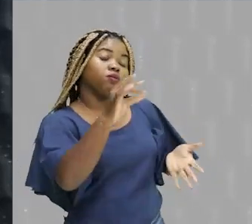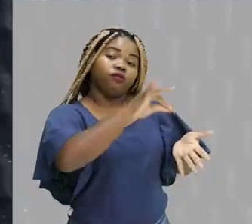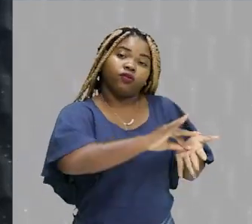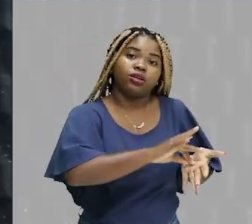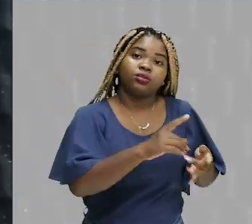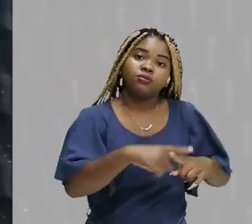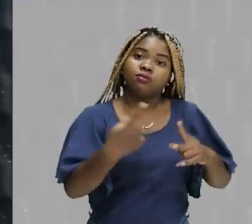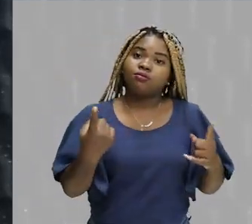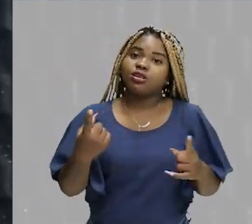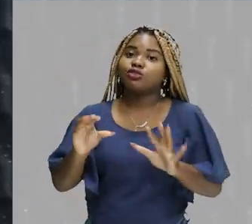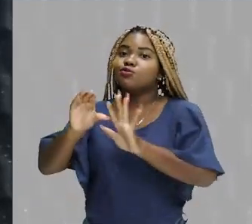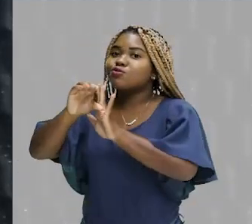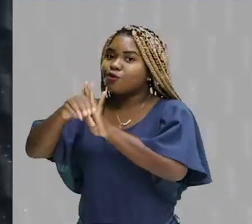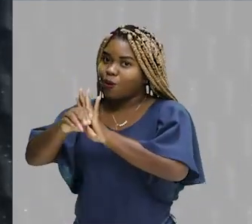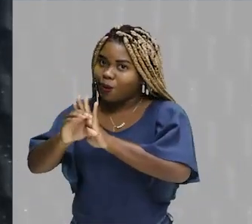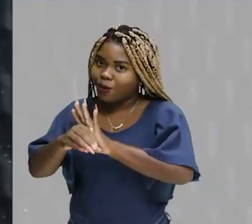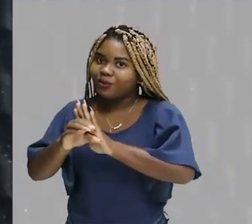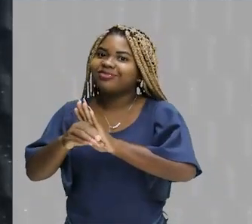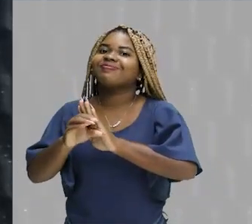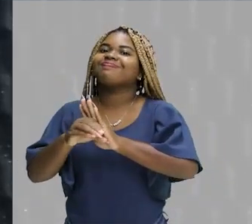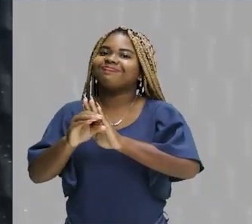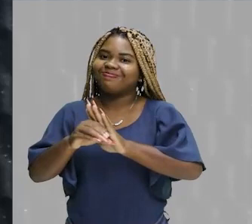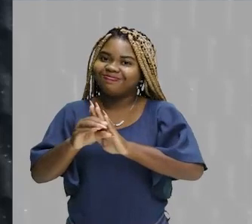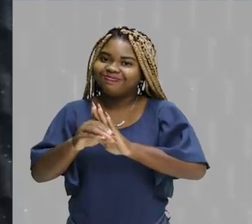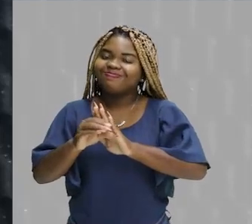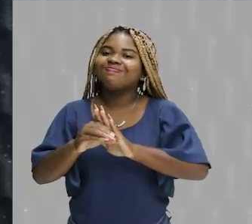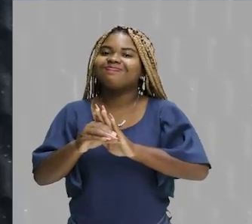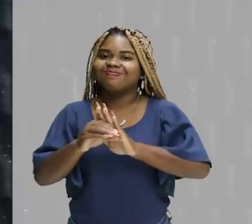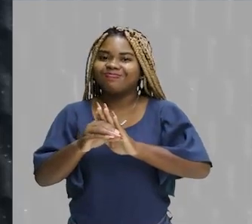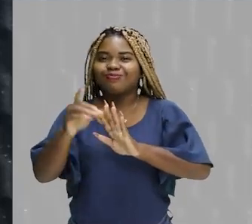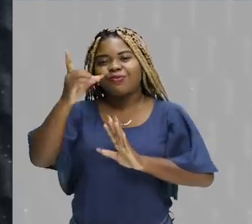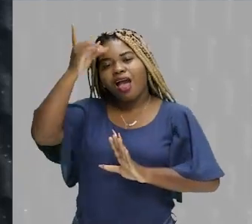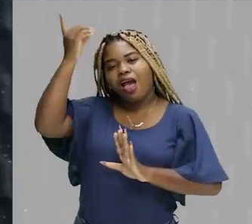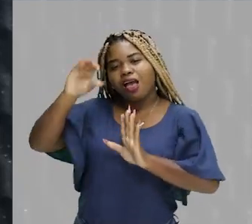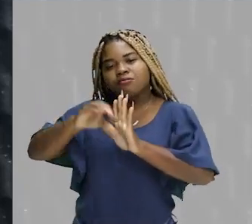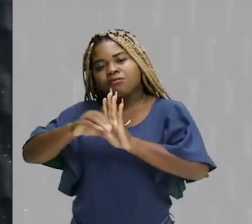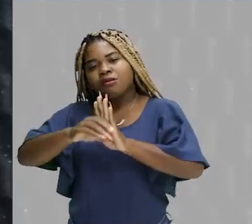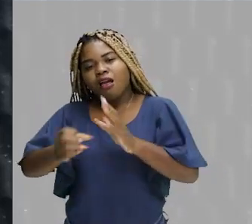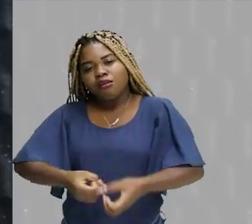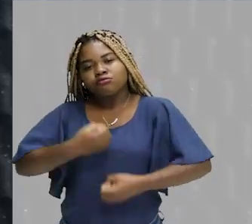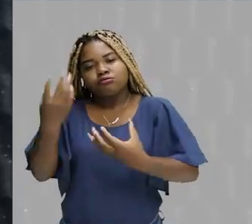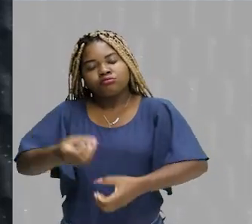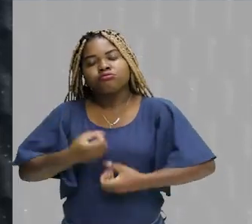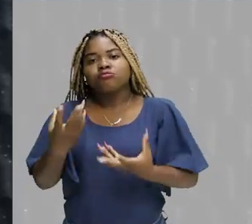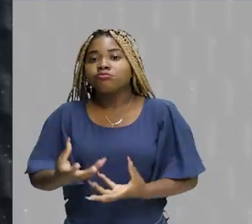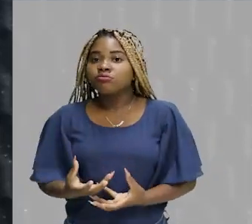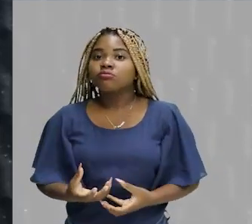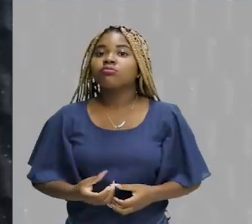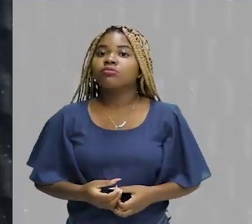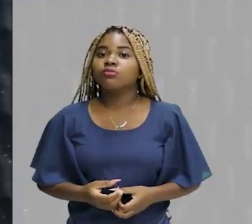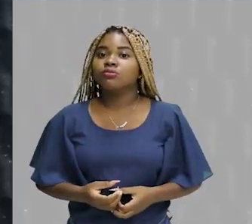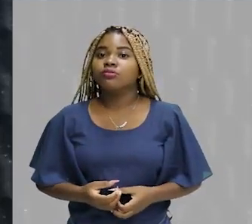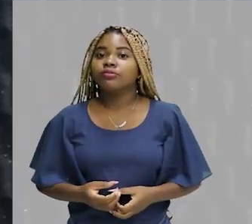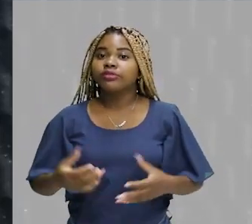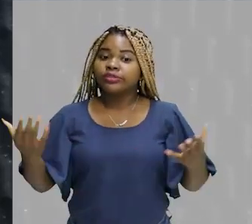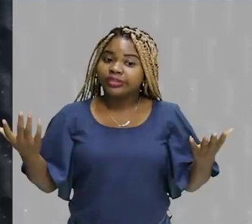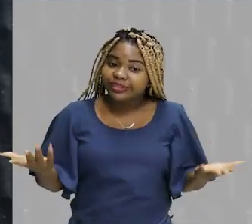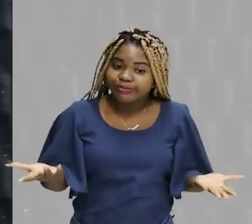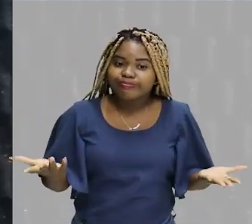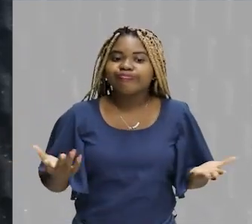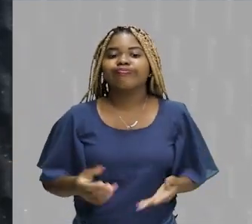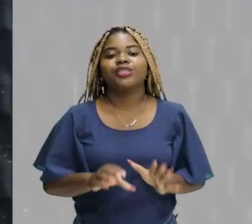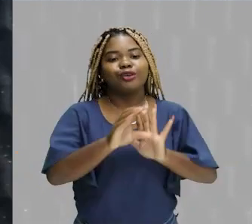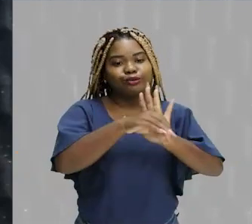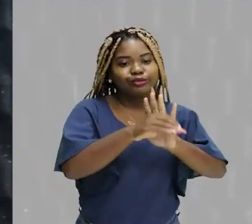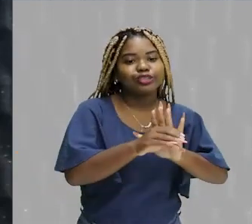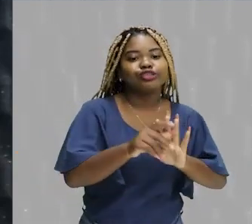mas como um conceito, uma ideia a ser expressada. E aí virou o conceito